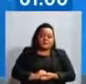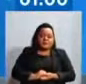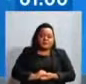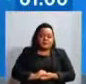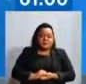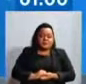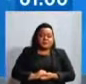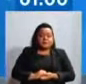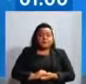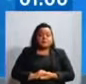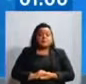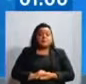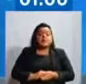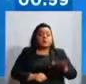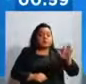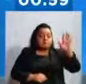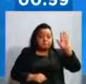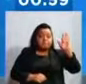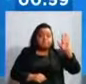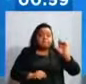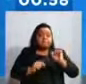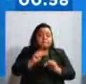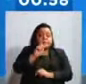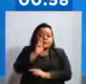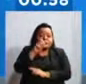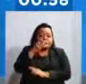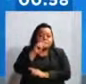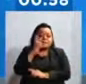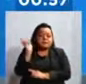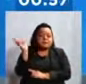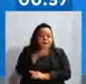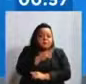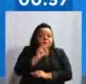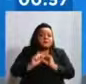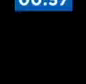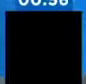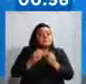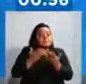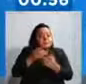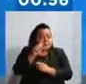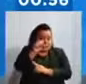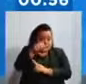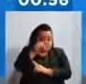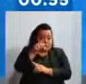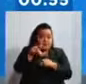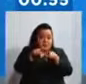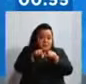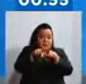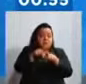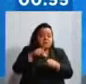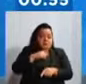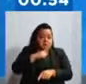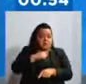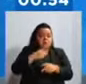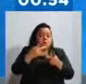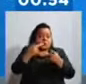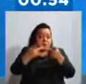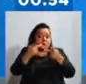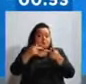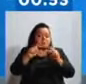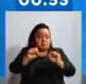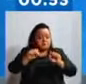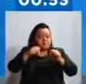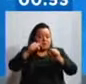Candidato de Nessia, tréplica. Ok. Isso também está no nosso projeto. Nós vamos, sim, fortalecer